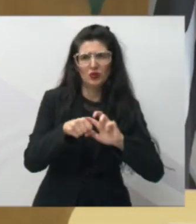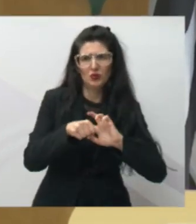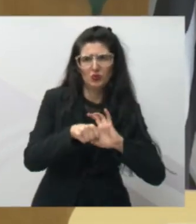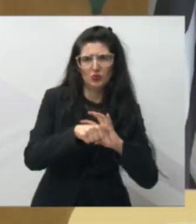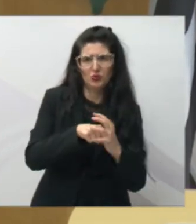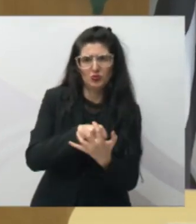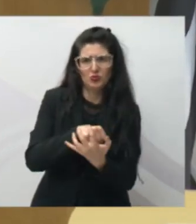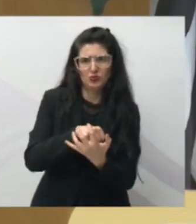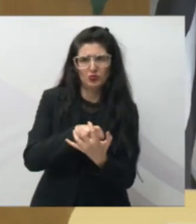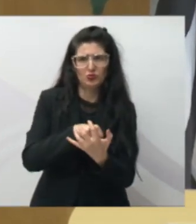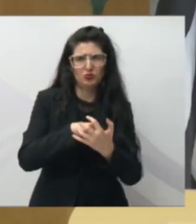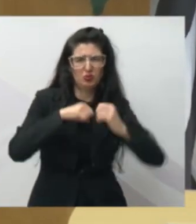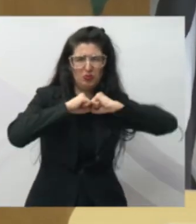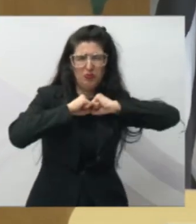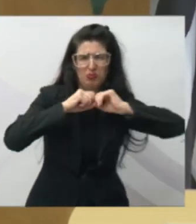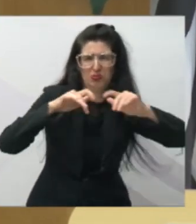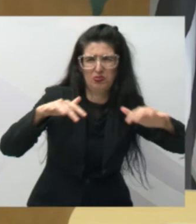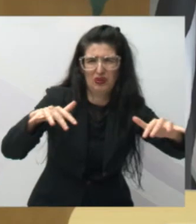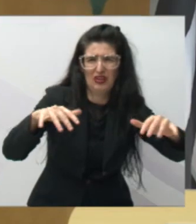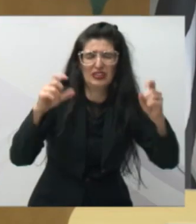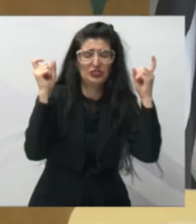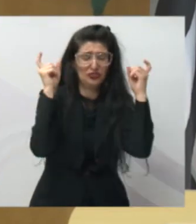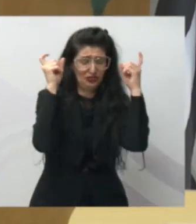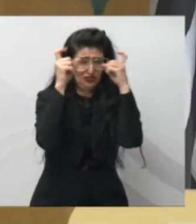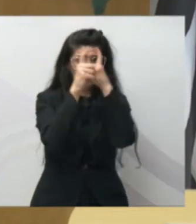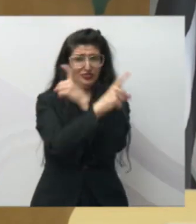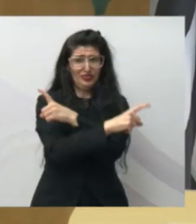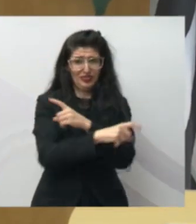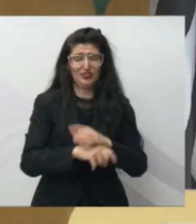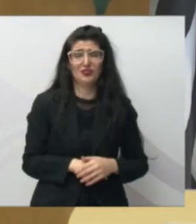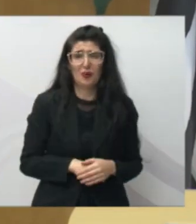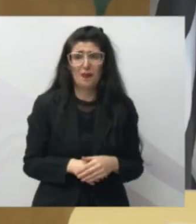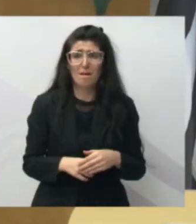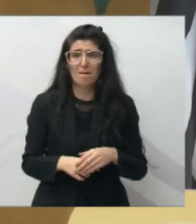é muito complicado você colocar mais